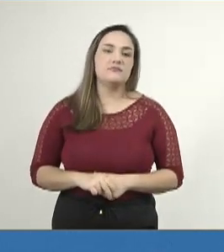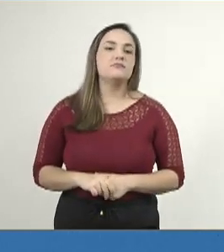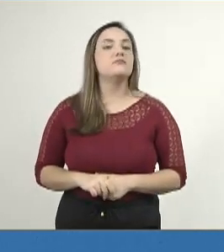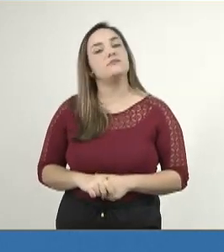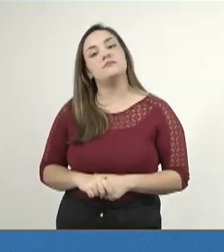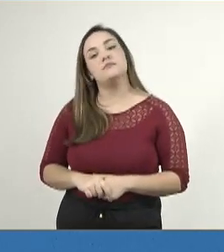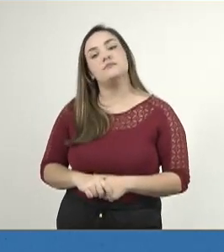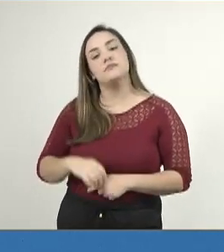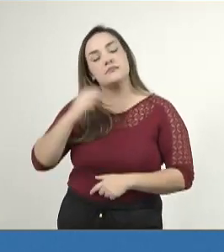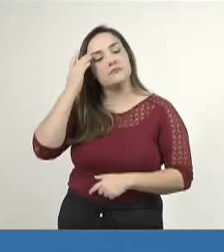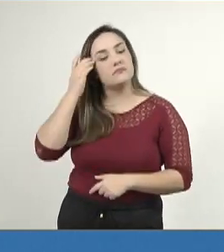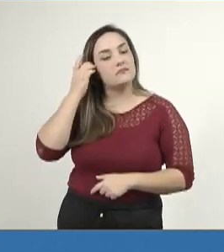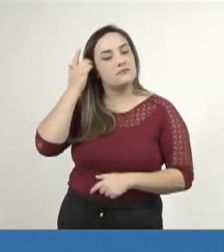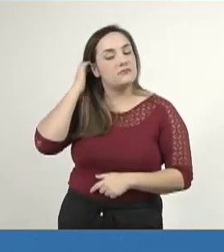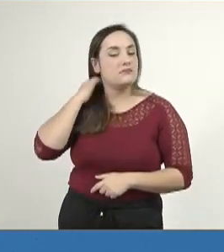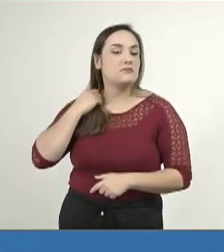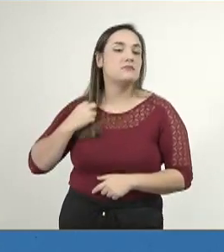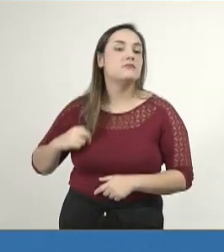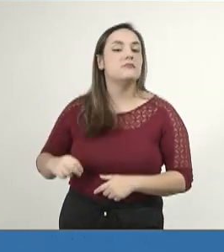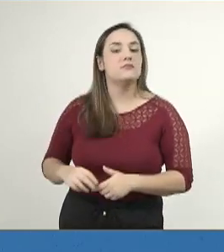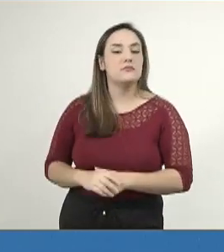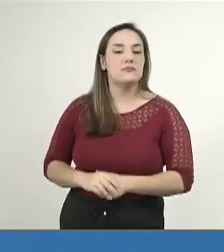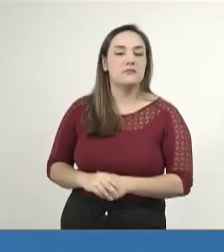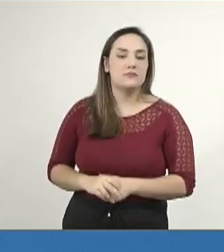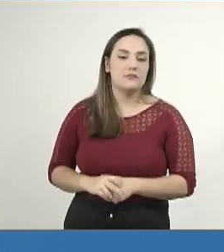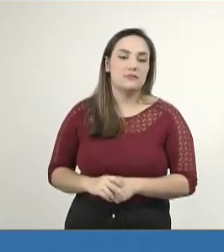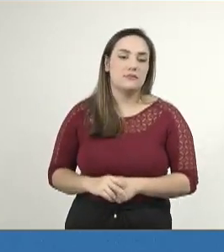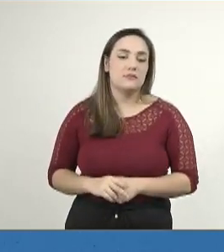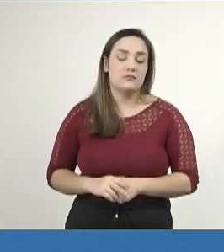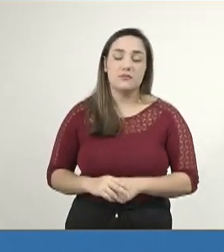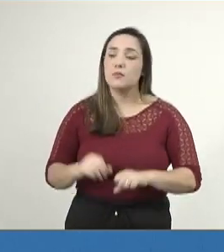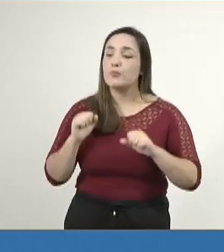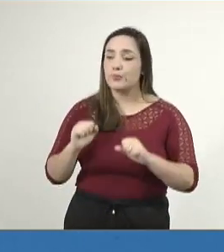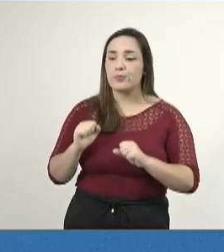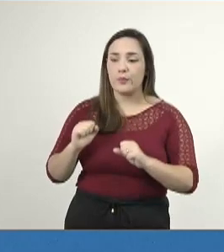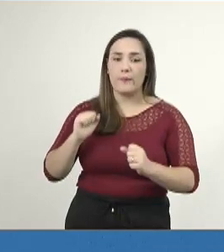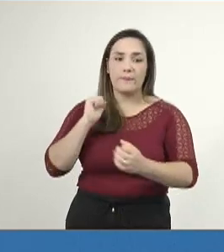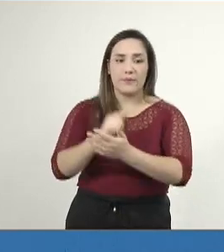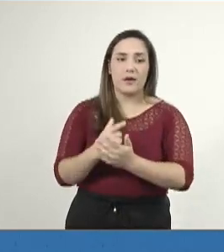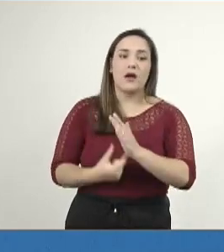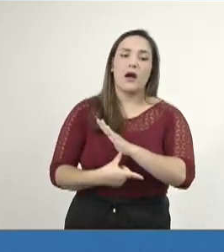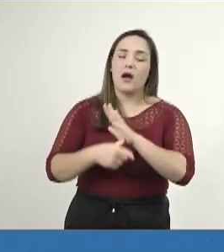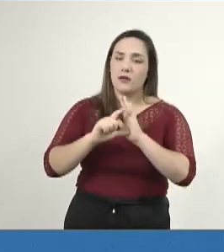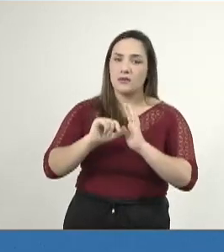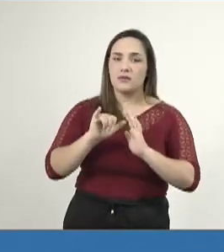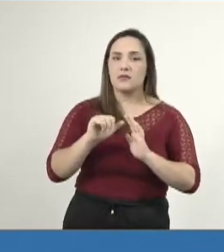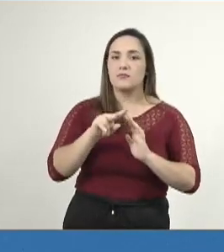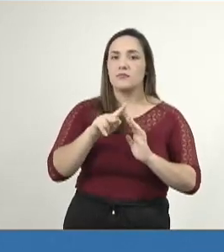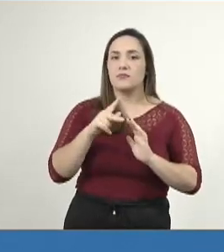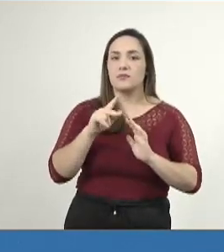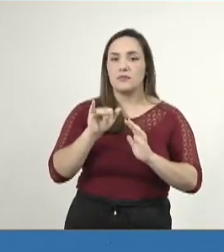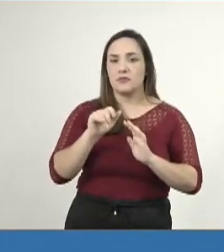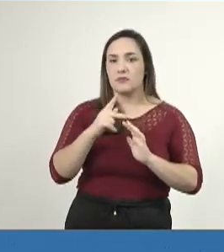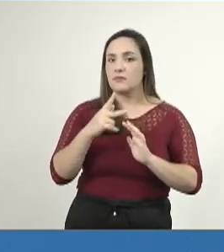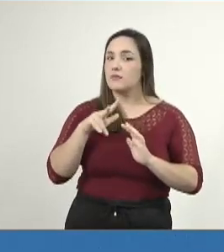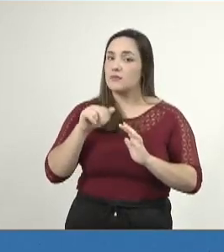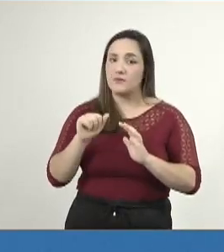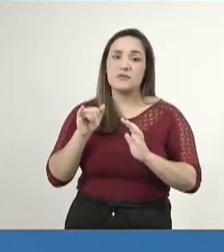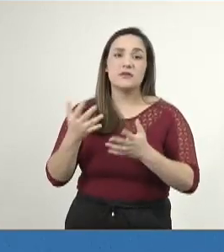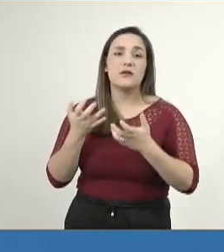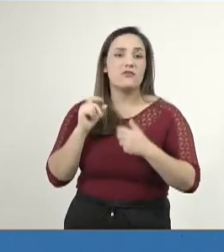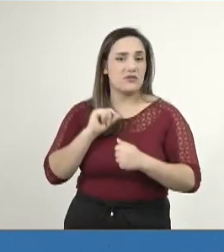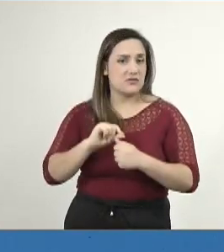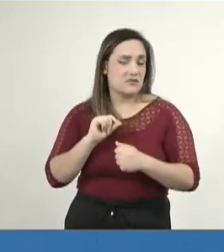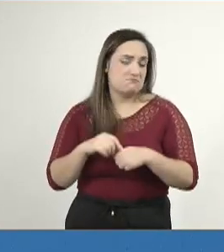pretende estabelecer não impede que o contribuinte opte pelo pagamento antecipado do IPVA, caso deseje fazê-lo.